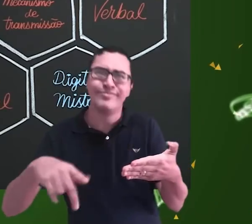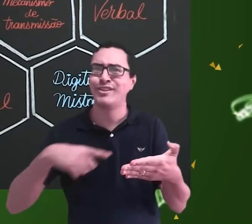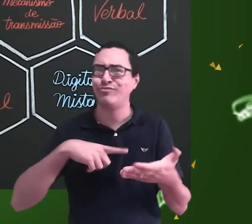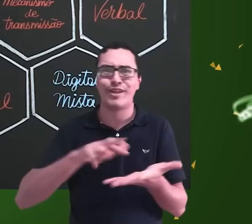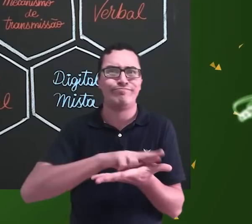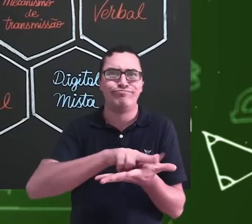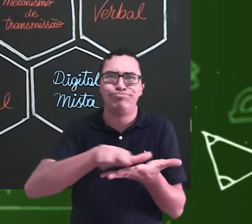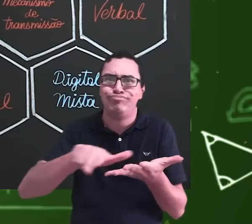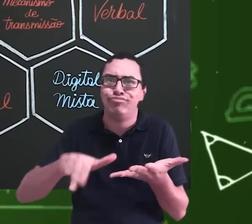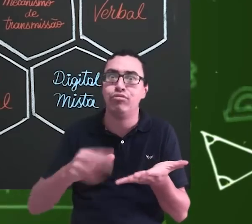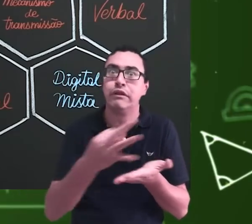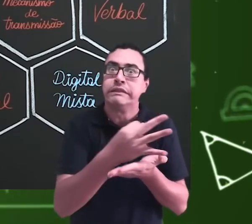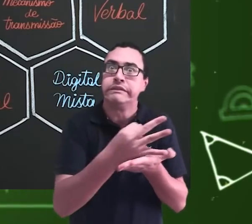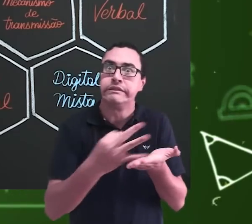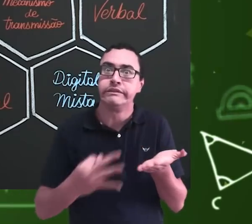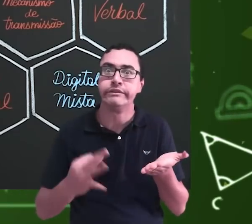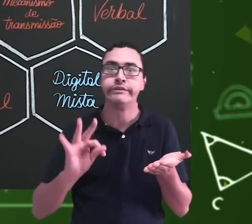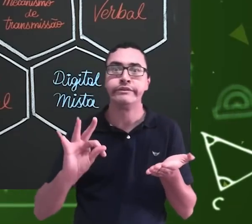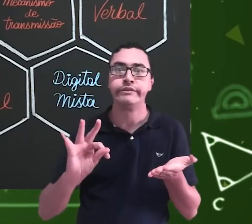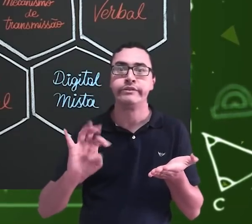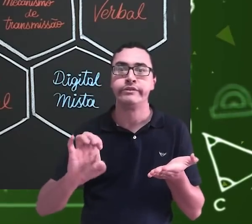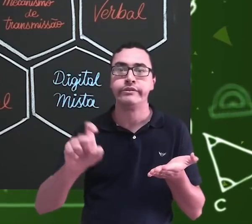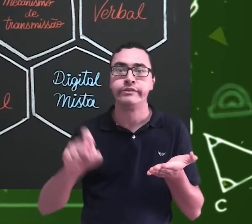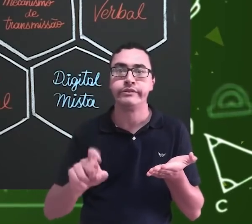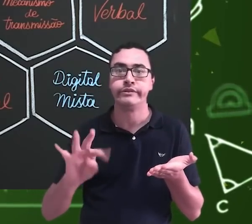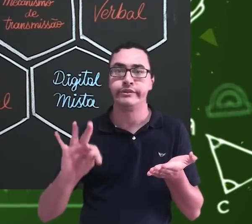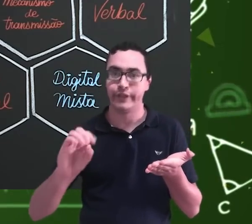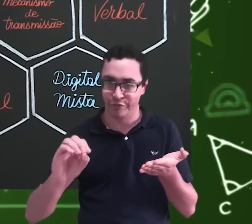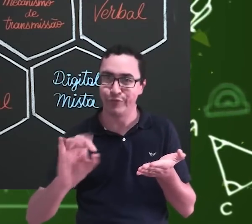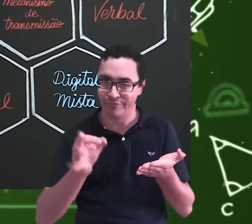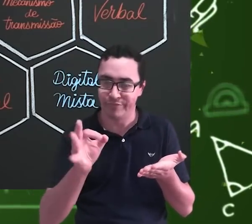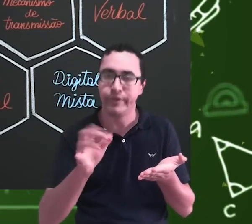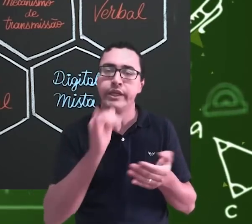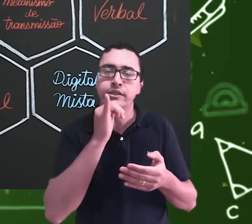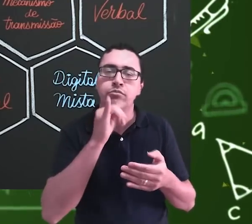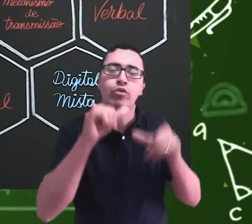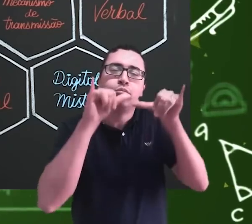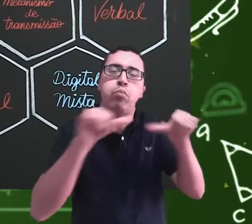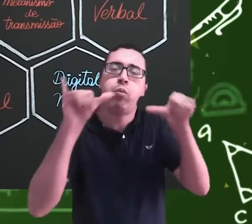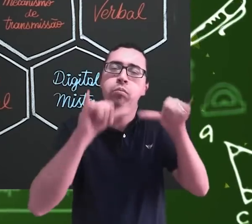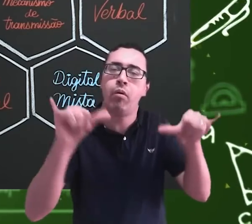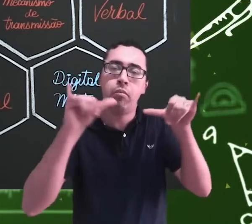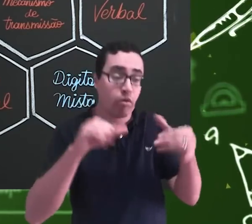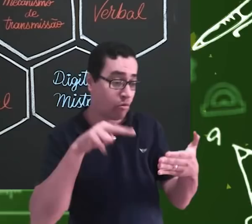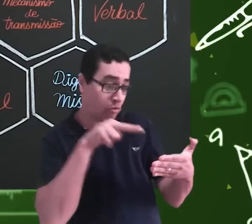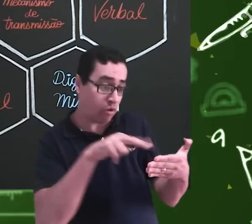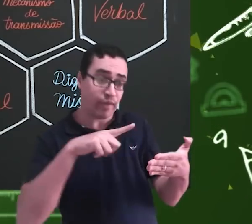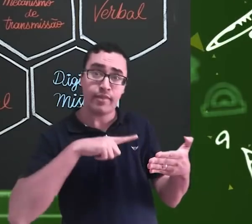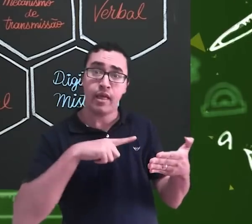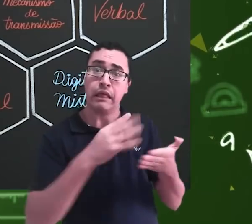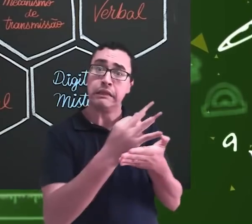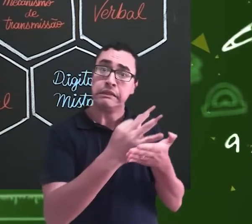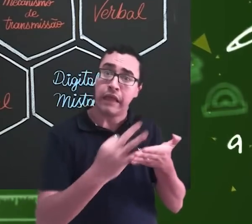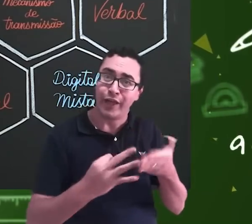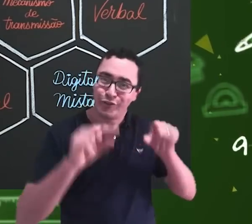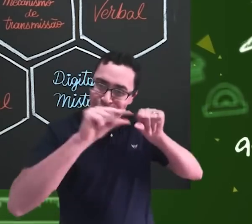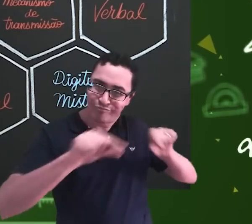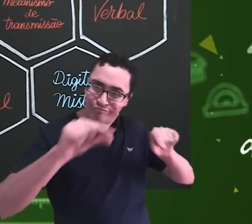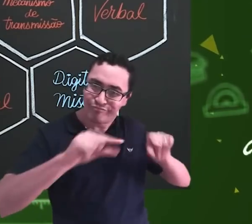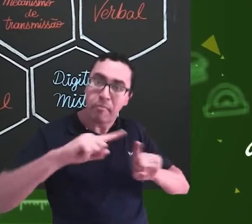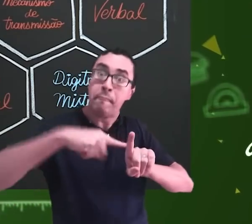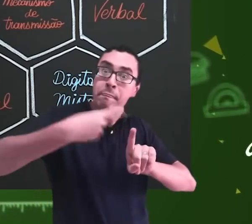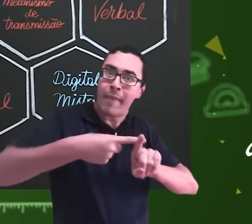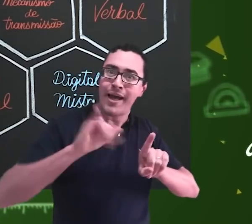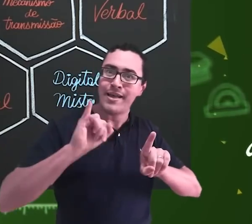diversos textos. Você vai encontrar, por exemplo, um anúncio. Um anúncio tem imagens e tem textos. Você pode não dominar a língua